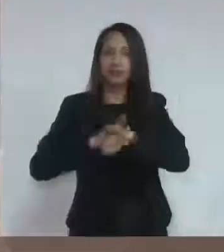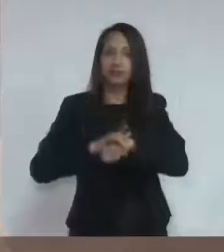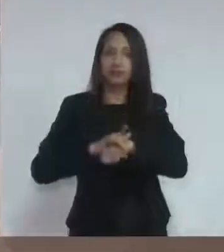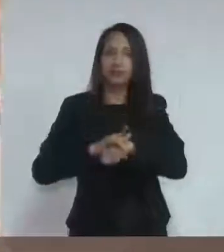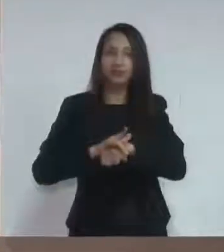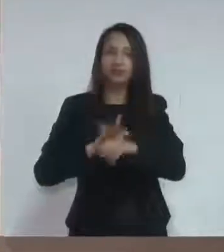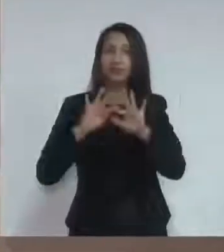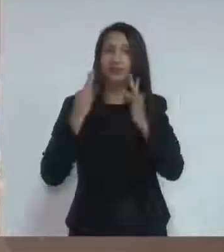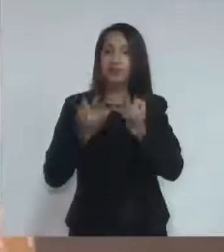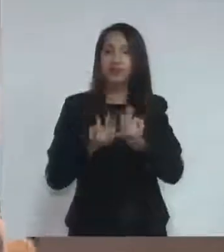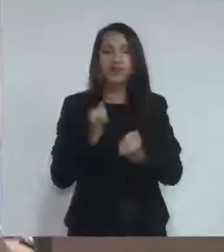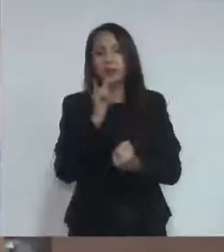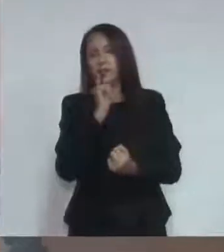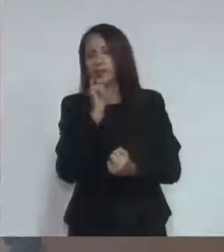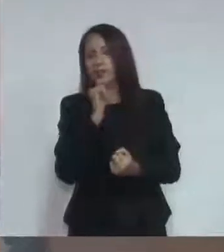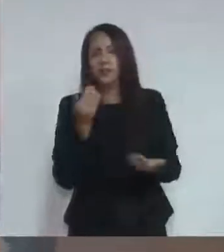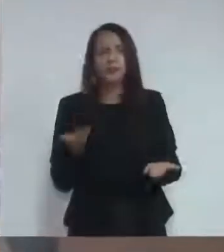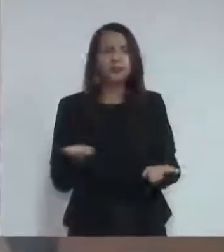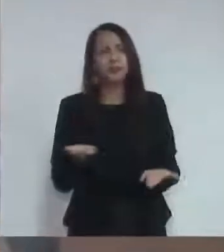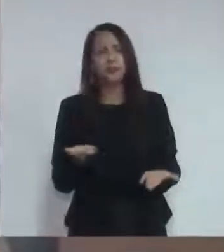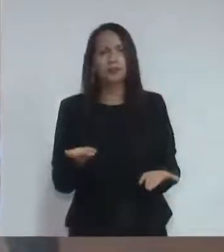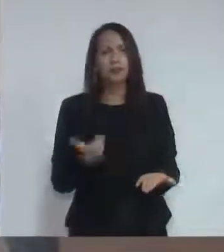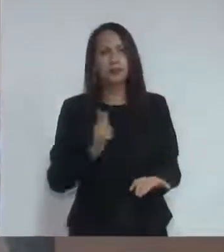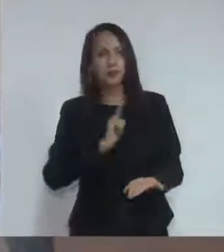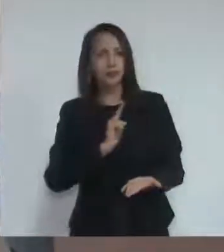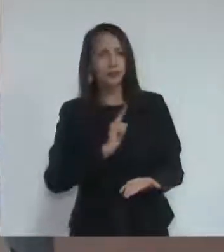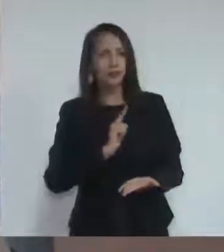Uma família que tem, por exemplo, uma